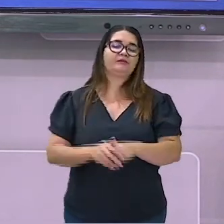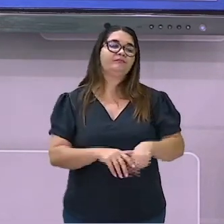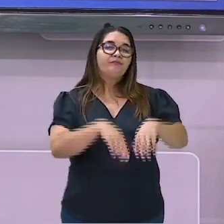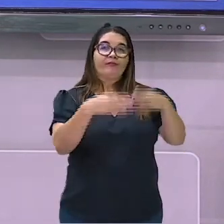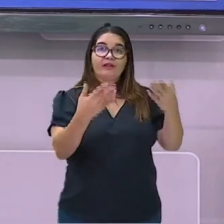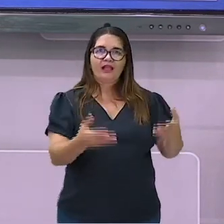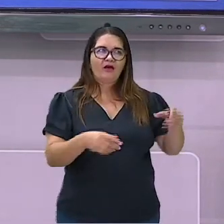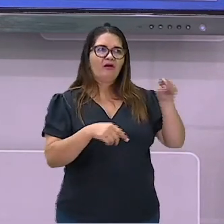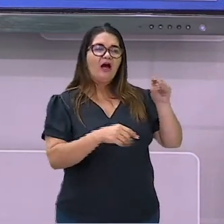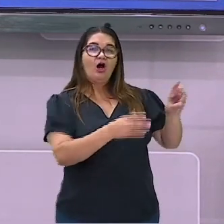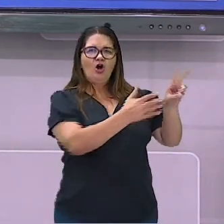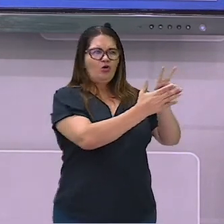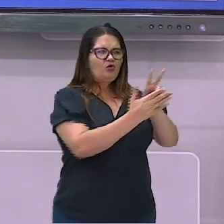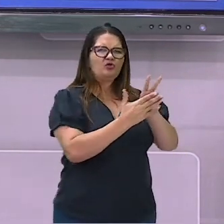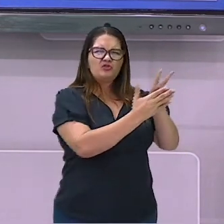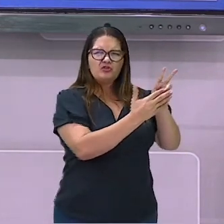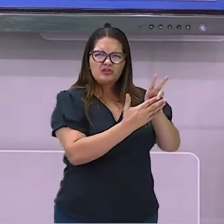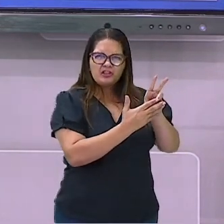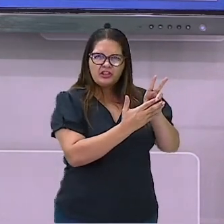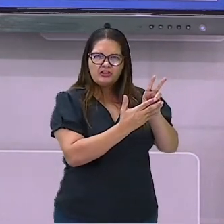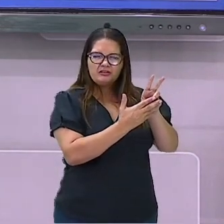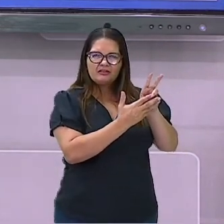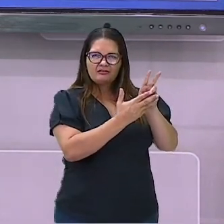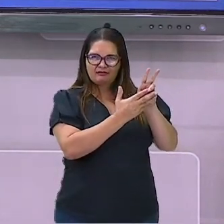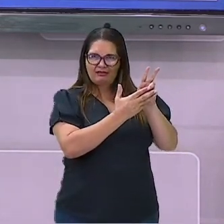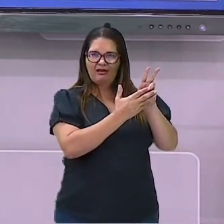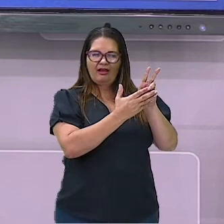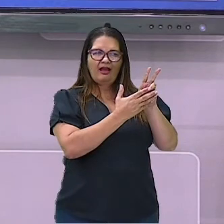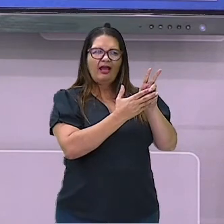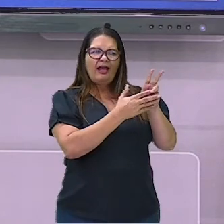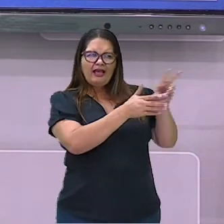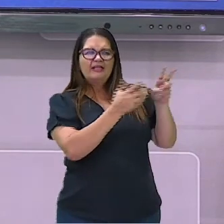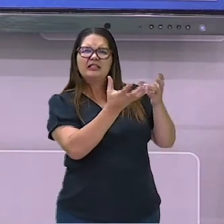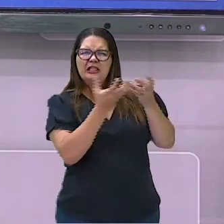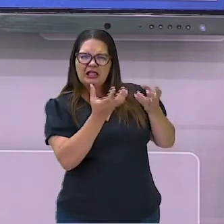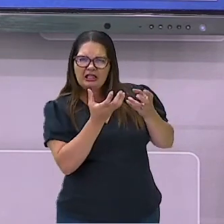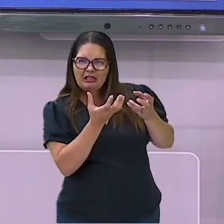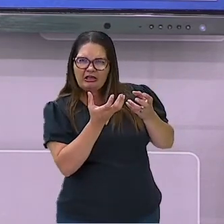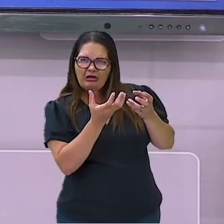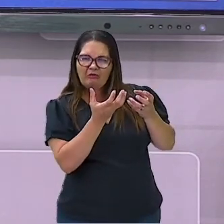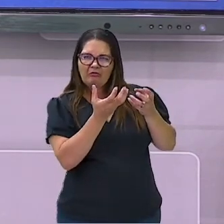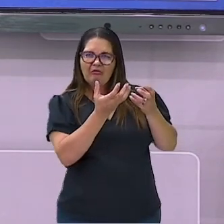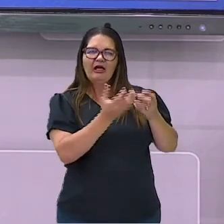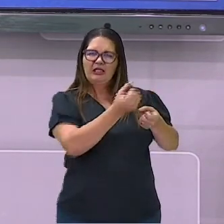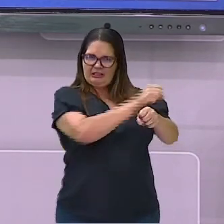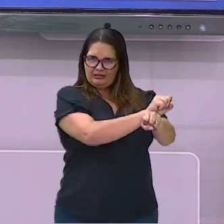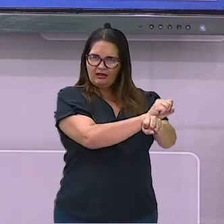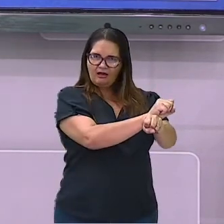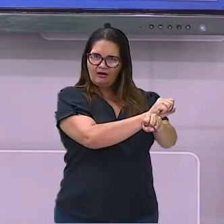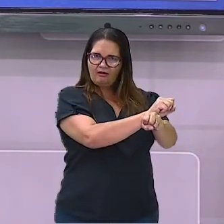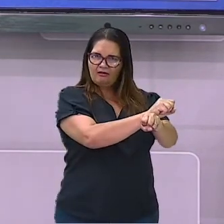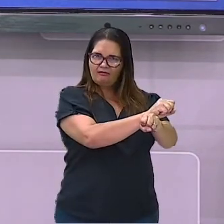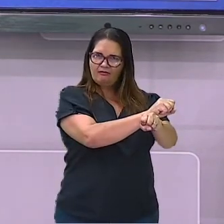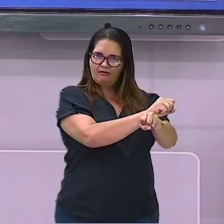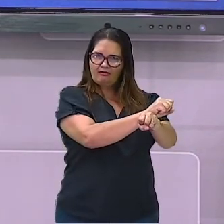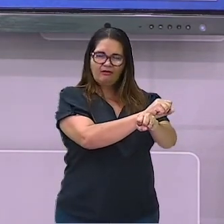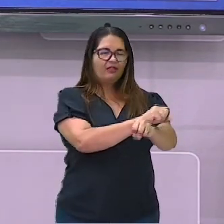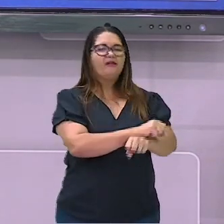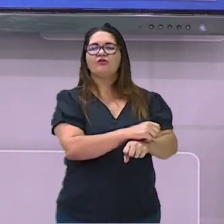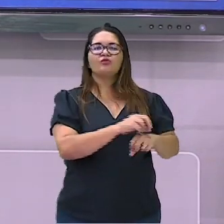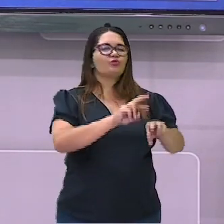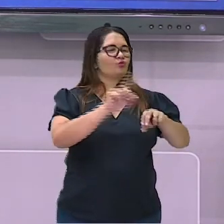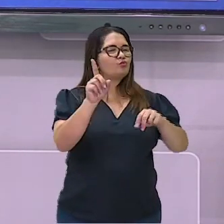se revoltaram contra os colonizadores. O combate ao comércio ilegal, existia